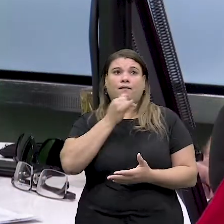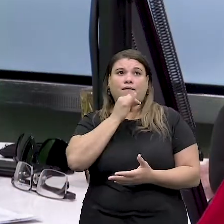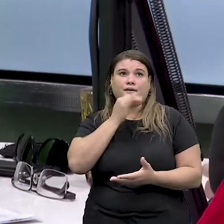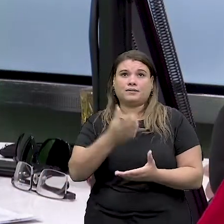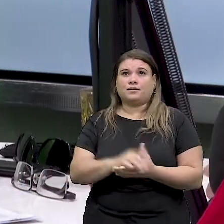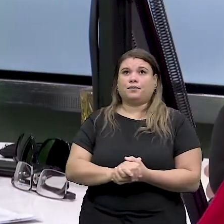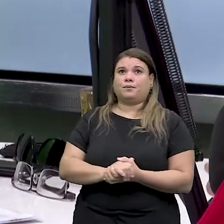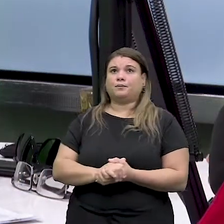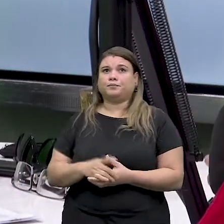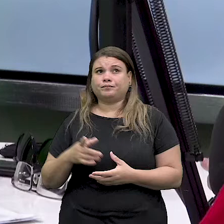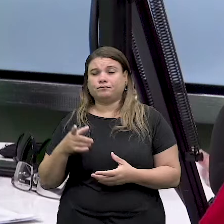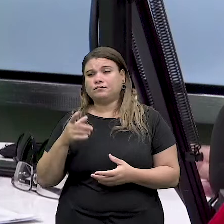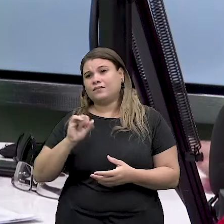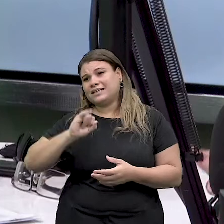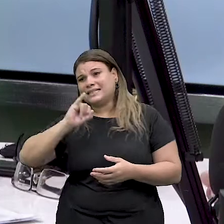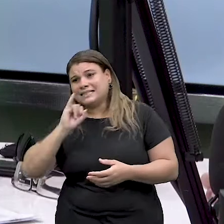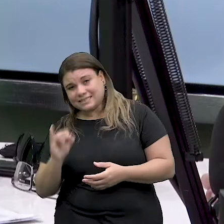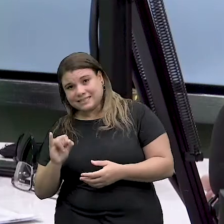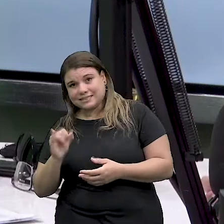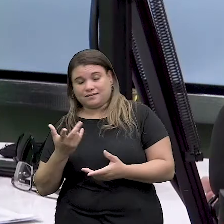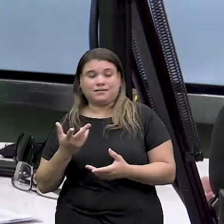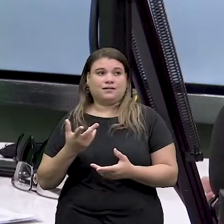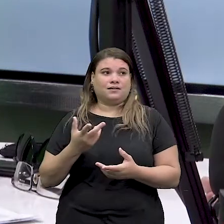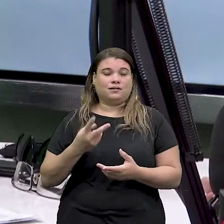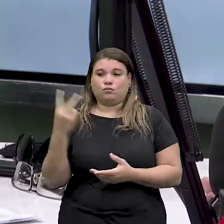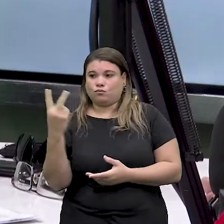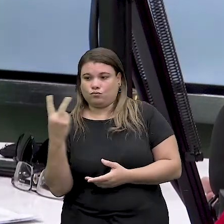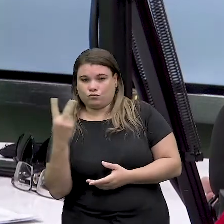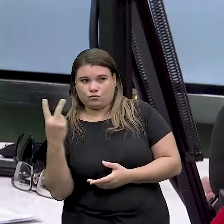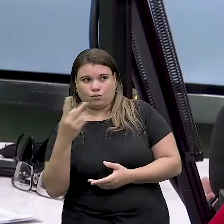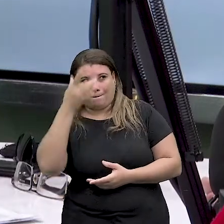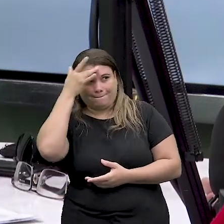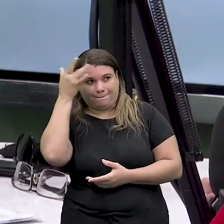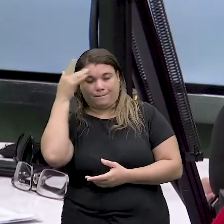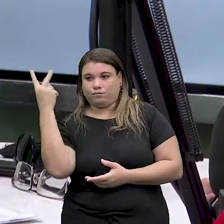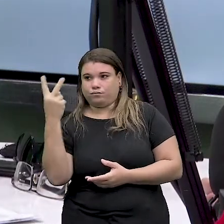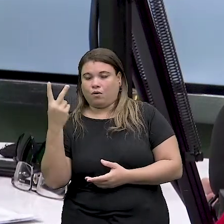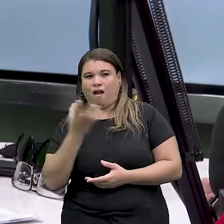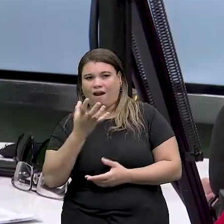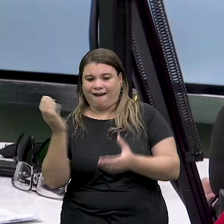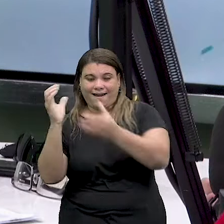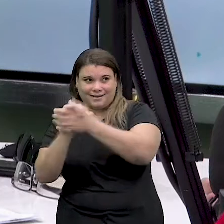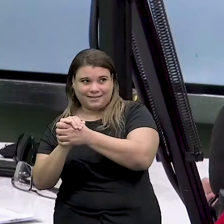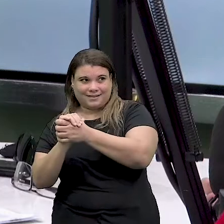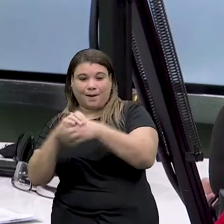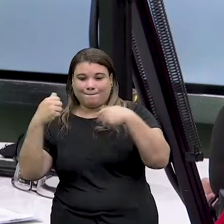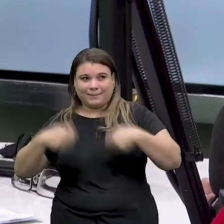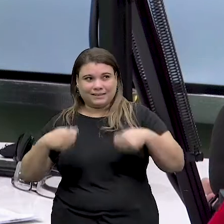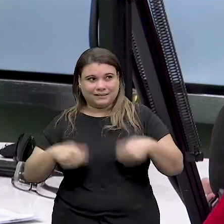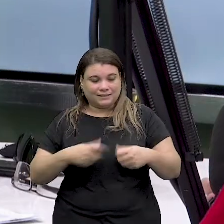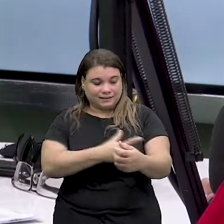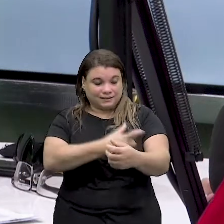uma diversidade no DNA e evitar doenças. Isso foi crescendo em civilizações, em cidades e